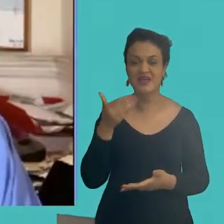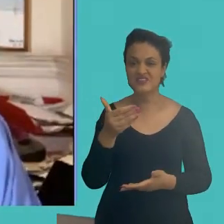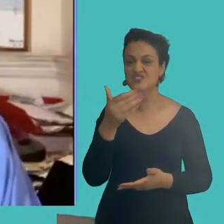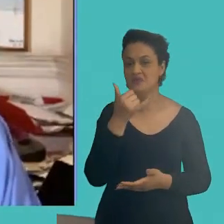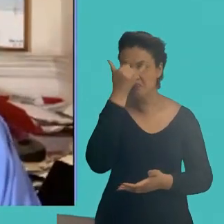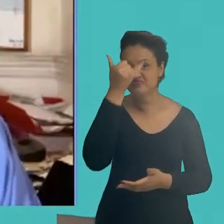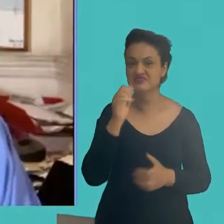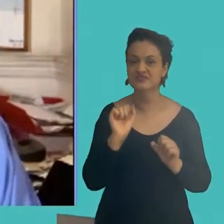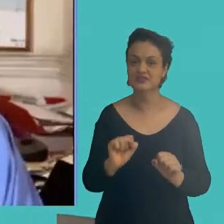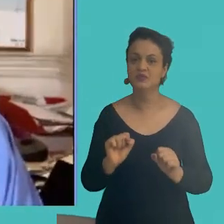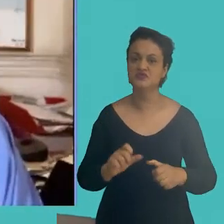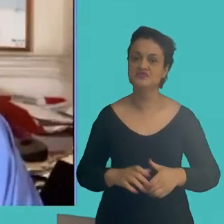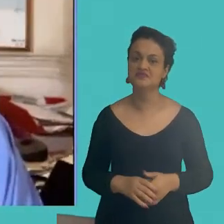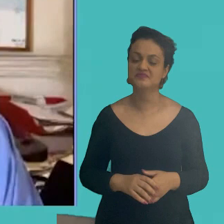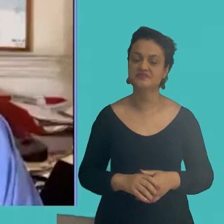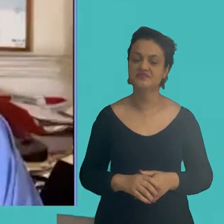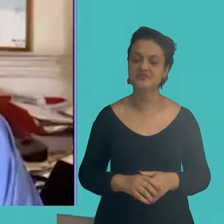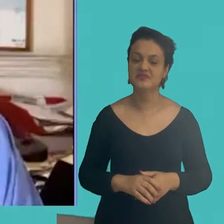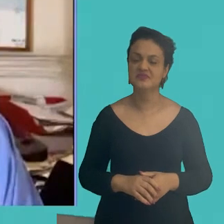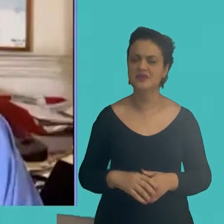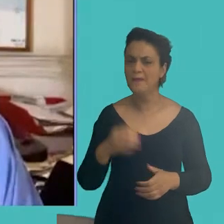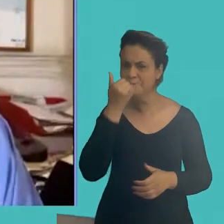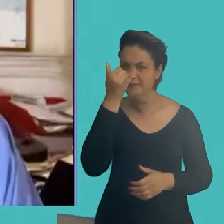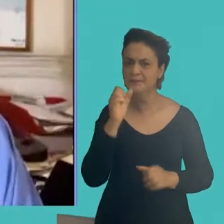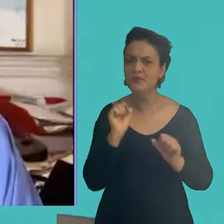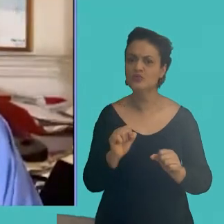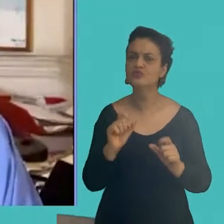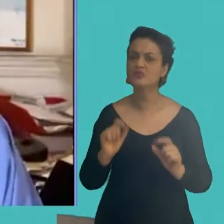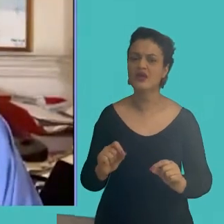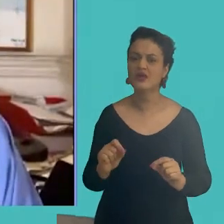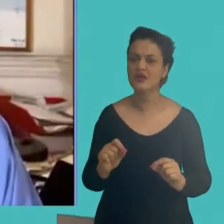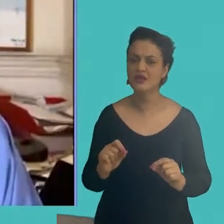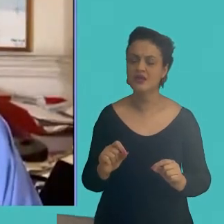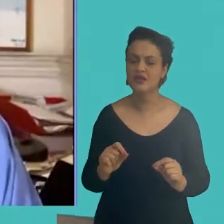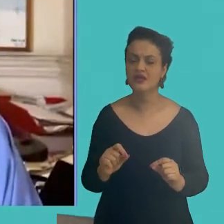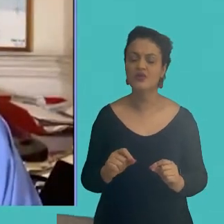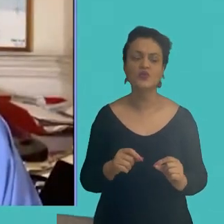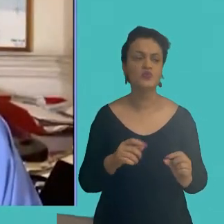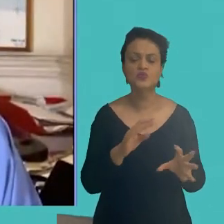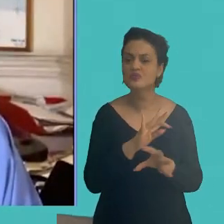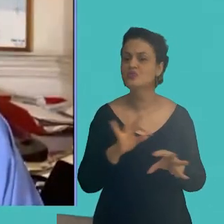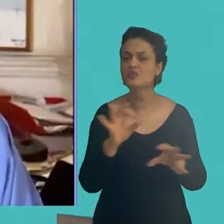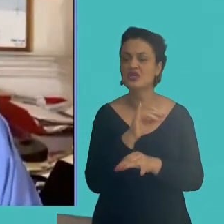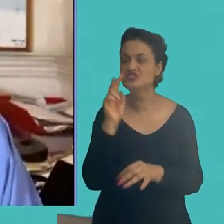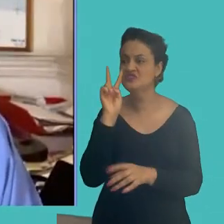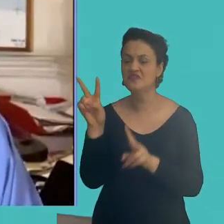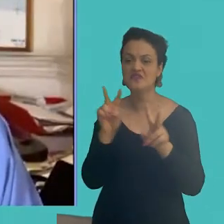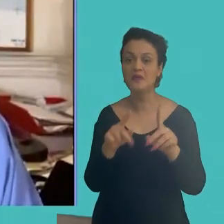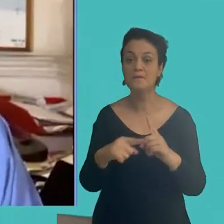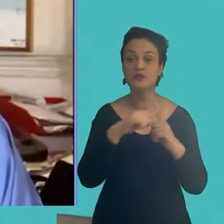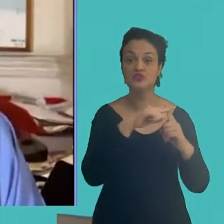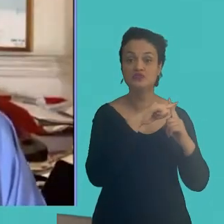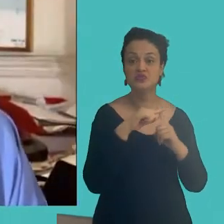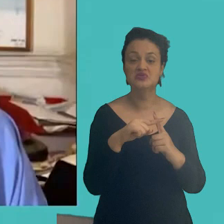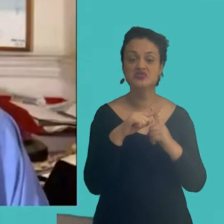quer dizer inevitabilidade da tragédia? É que tudo aquilo que a gente considera que é positivo e garantido, por